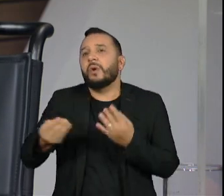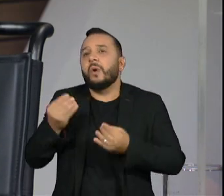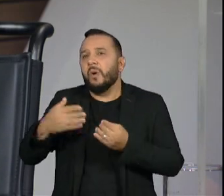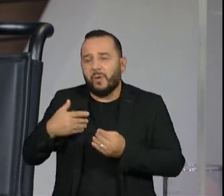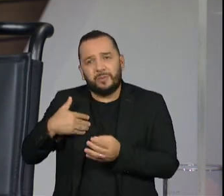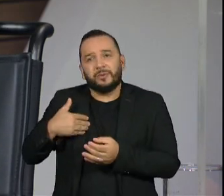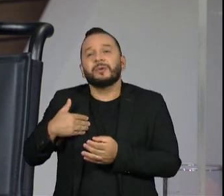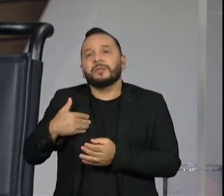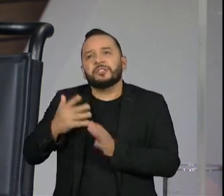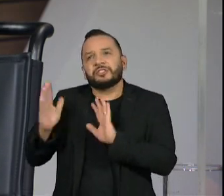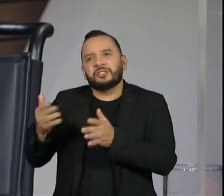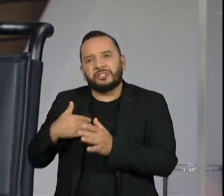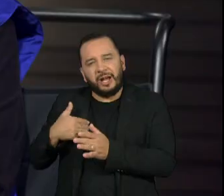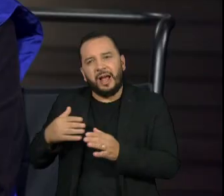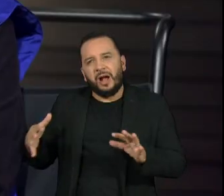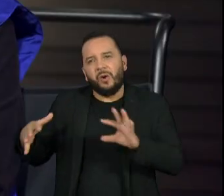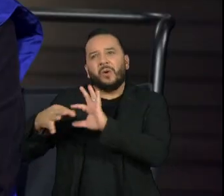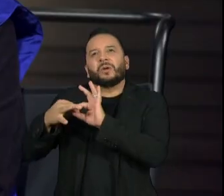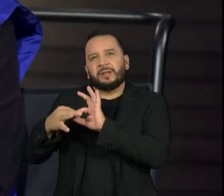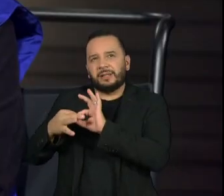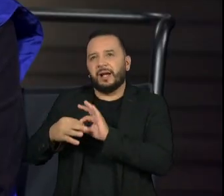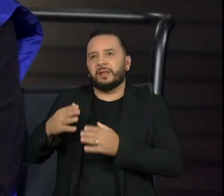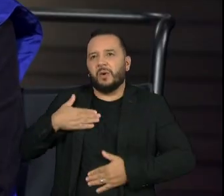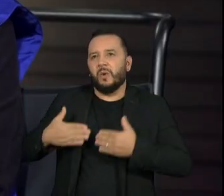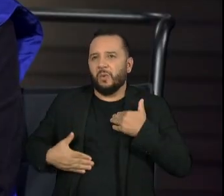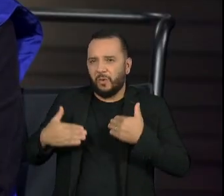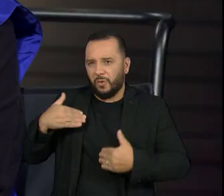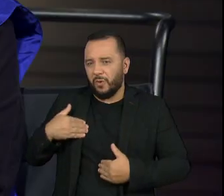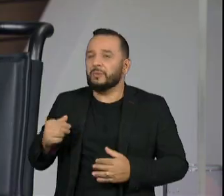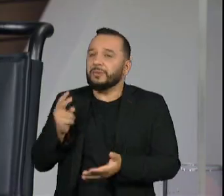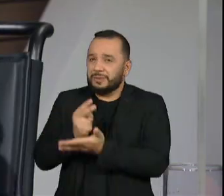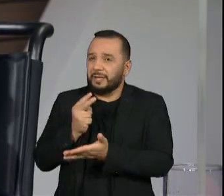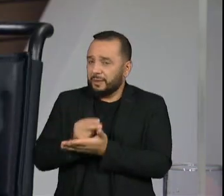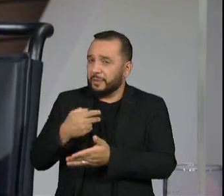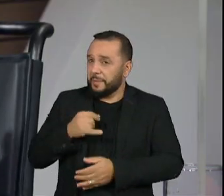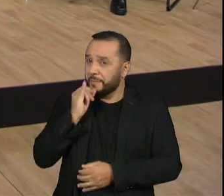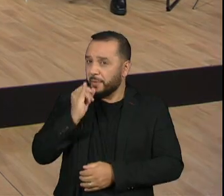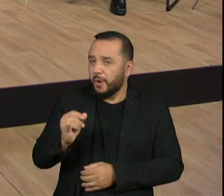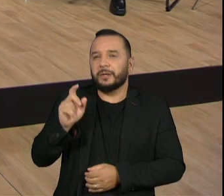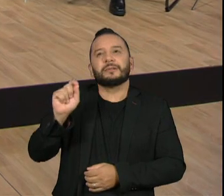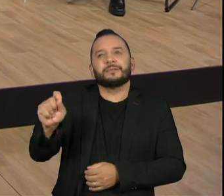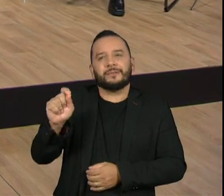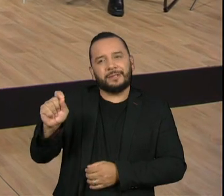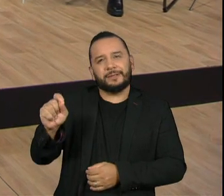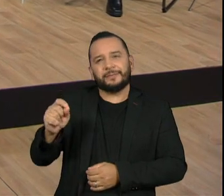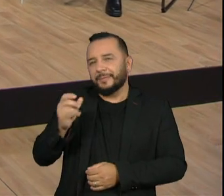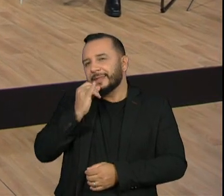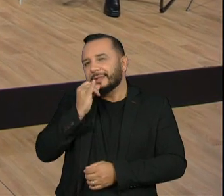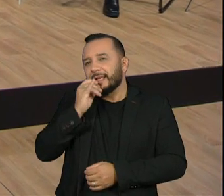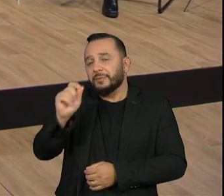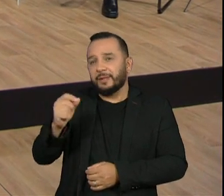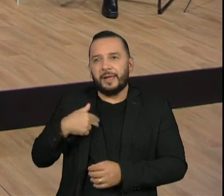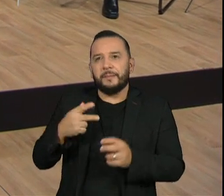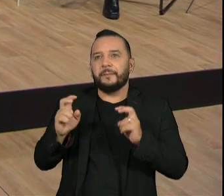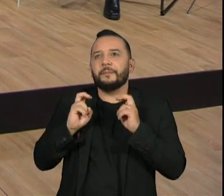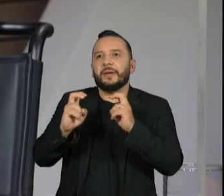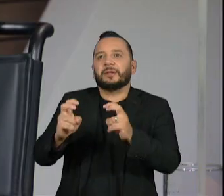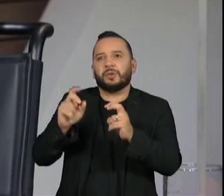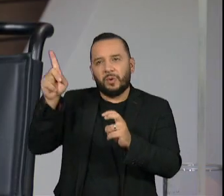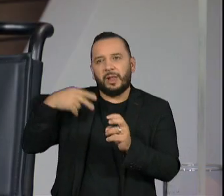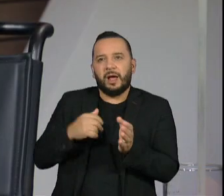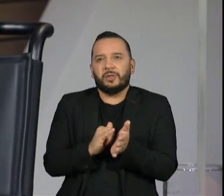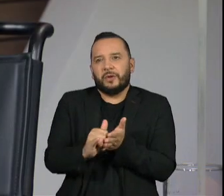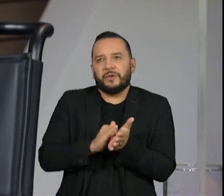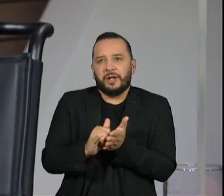construção histórica sempre foi muito conectada ao nosso corpo. Eu sempre dou esse exemplo que eu acho muito significativo. O metrô de Nova York tem uma